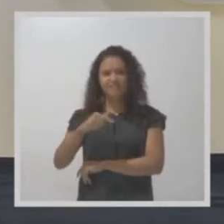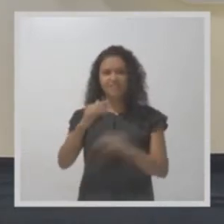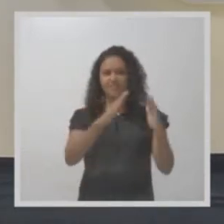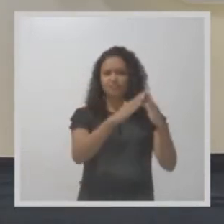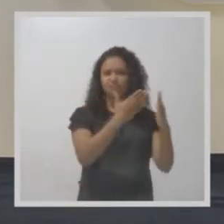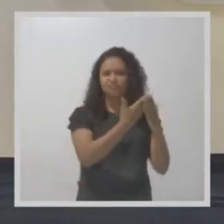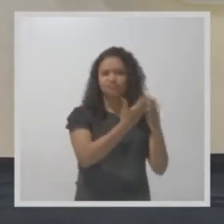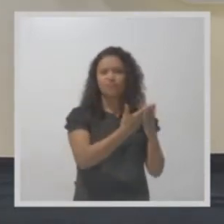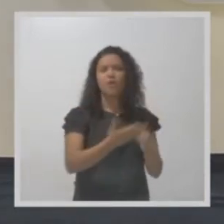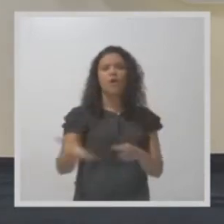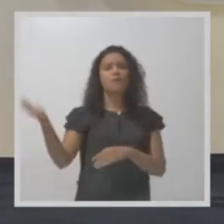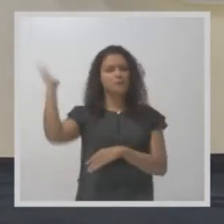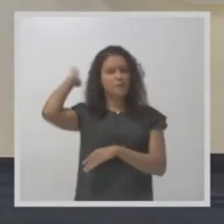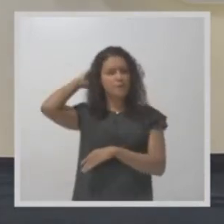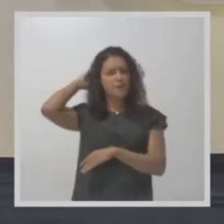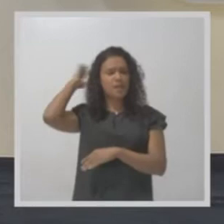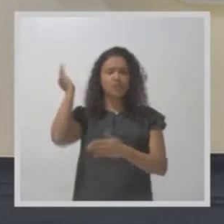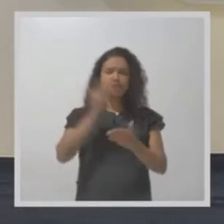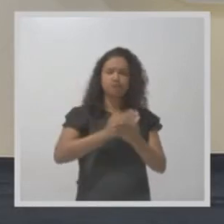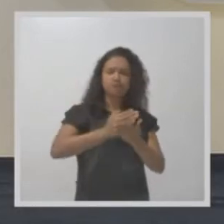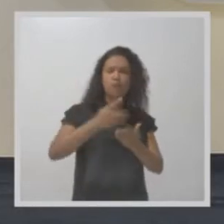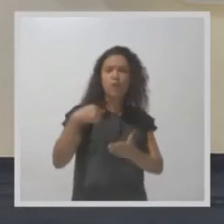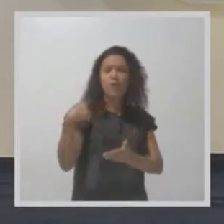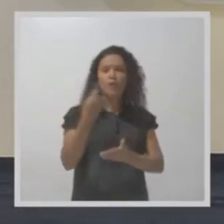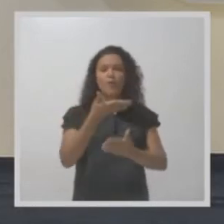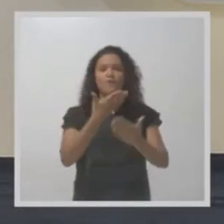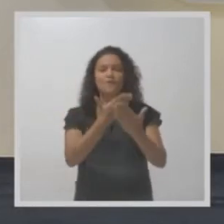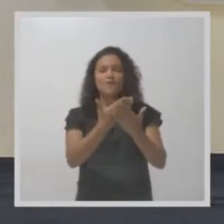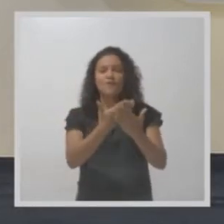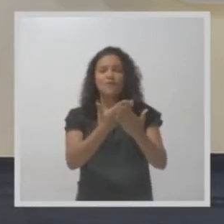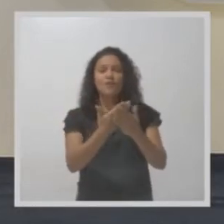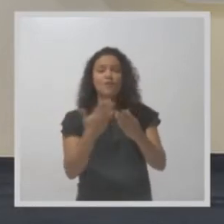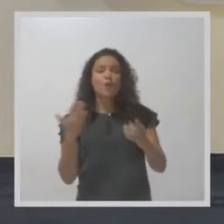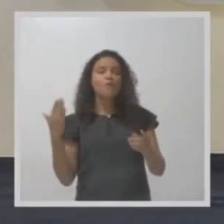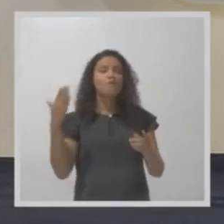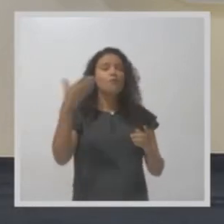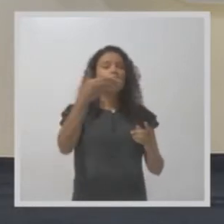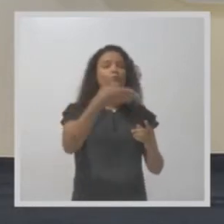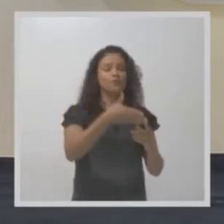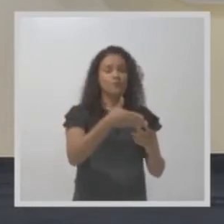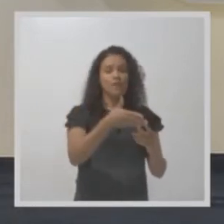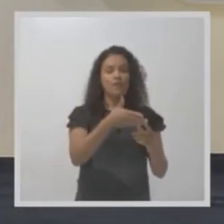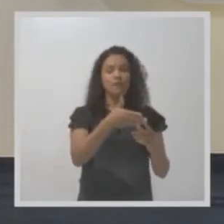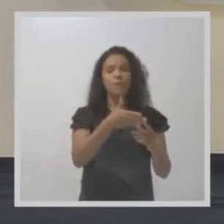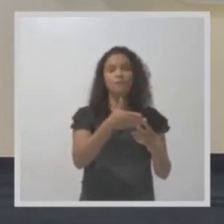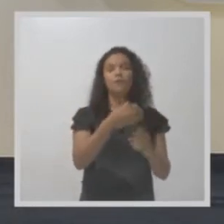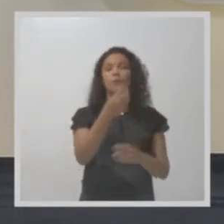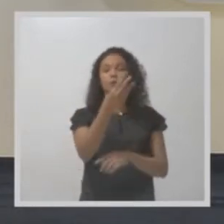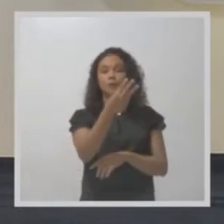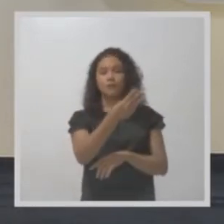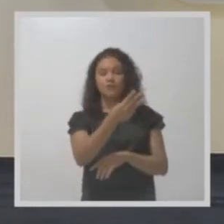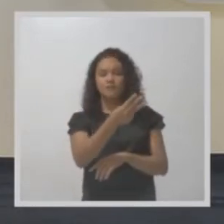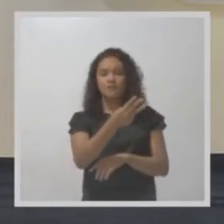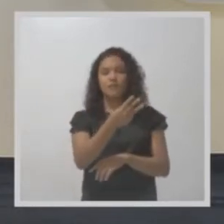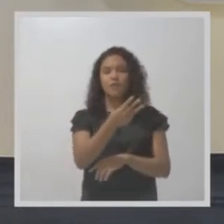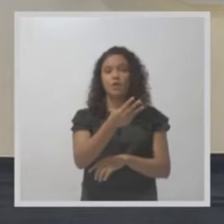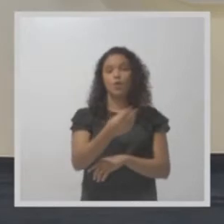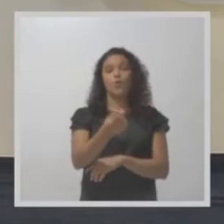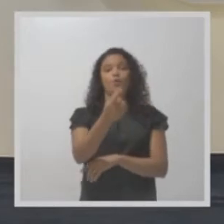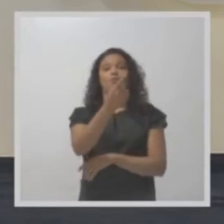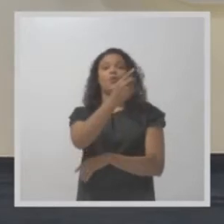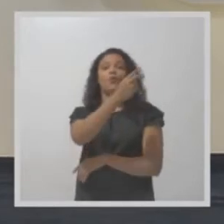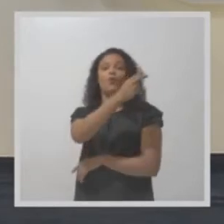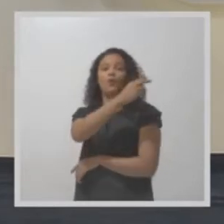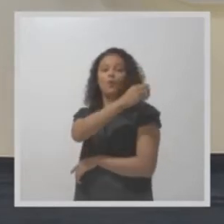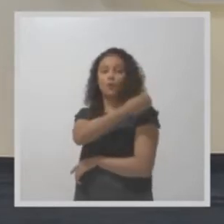dar início agora às nossas aulas voltadas para o ciclo 3, que engloba o 6º e o 7º ano